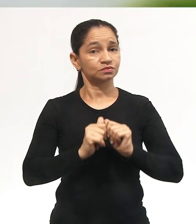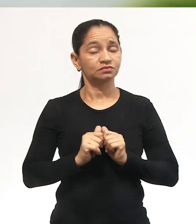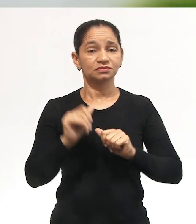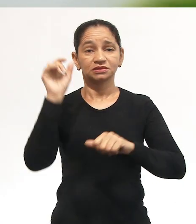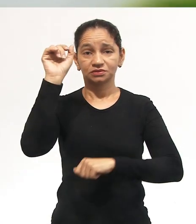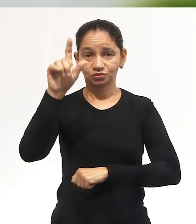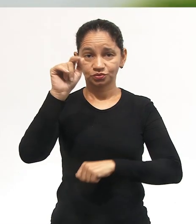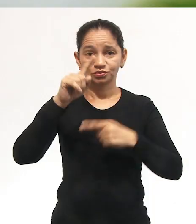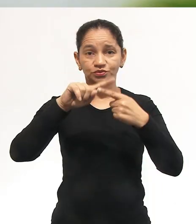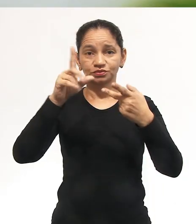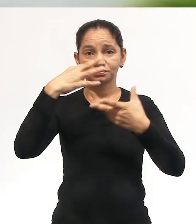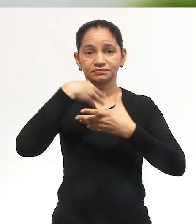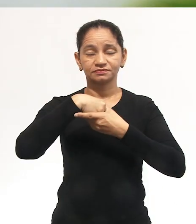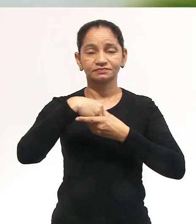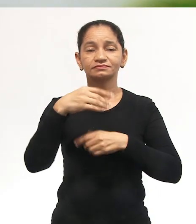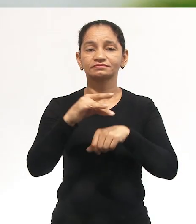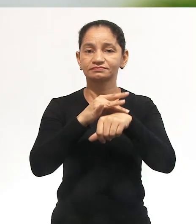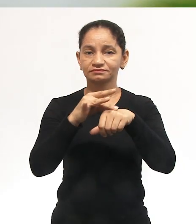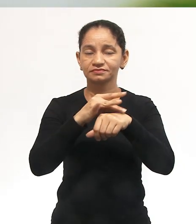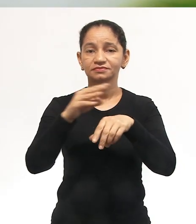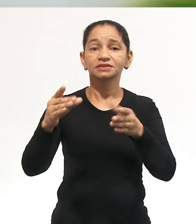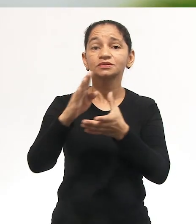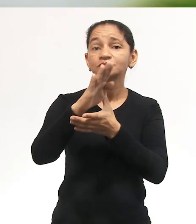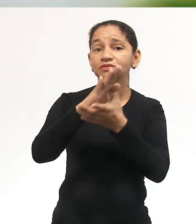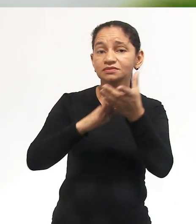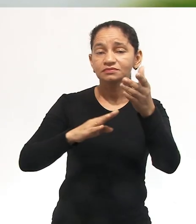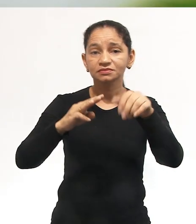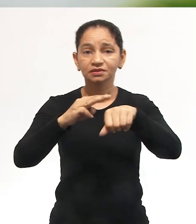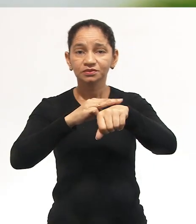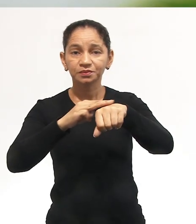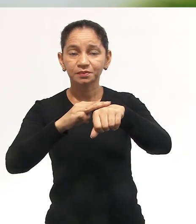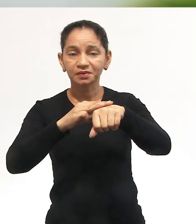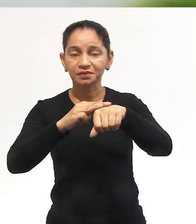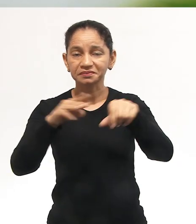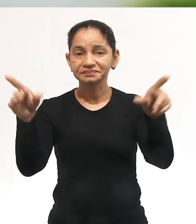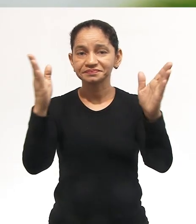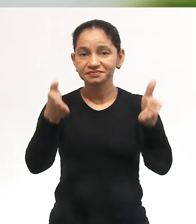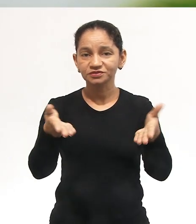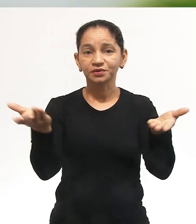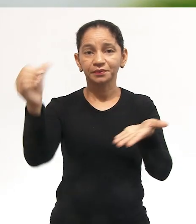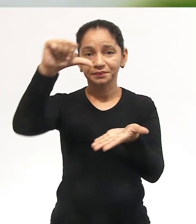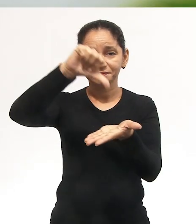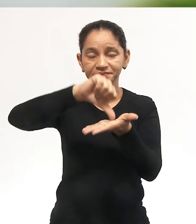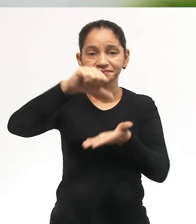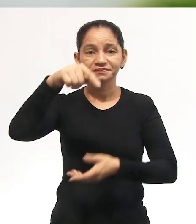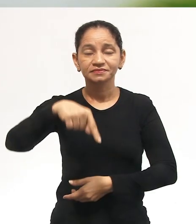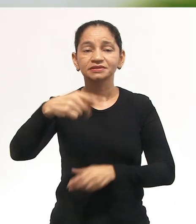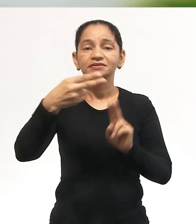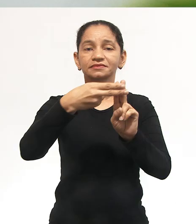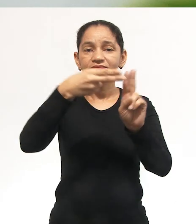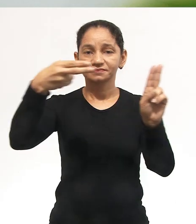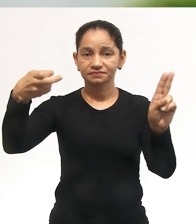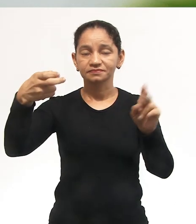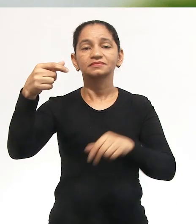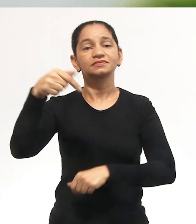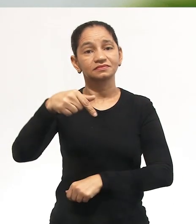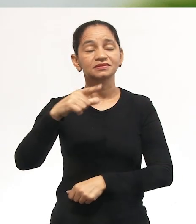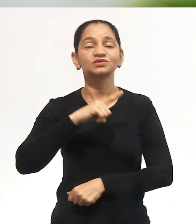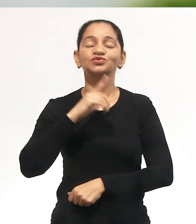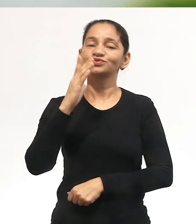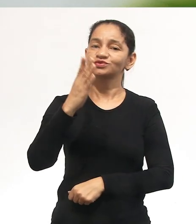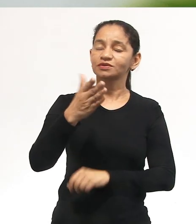preta, calça cinza e sapato marrom. Eu estou no estúdio de gravação do IFRO, no campus Porto Velho, Zona